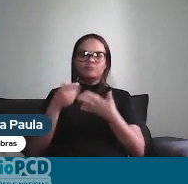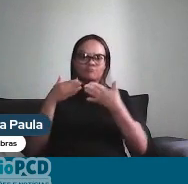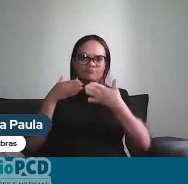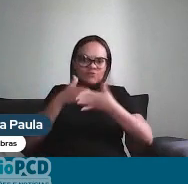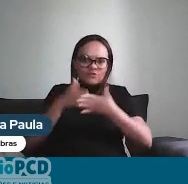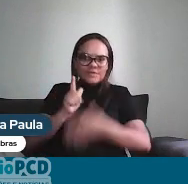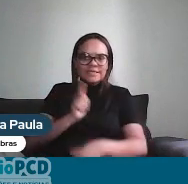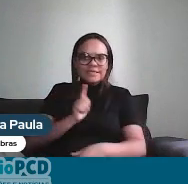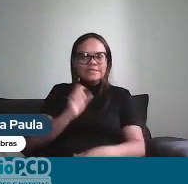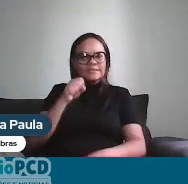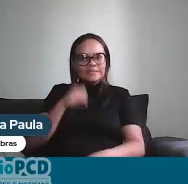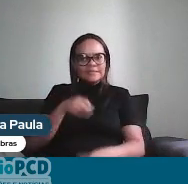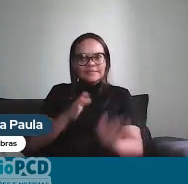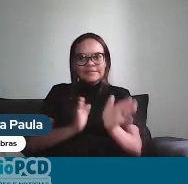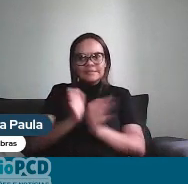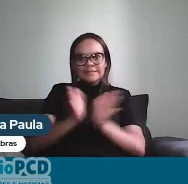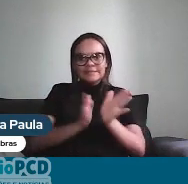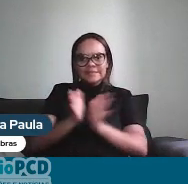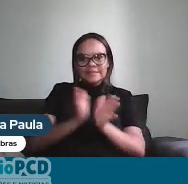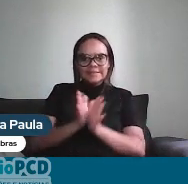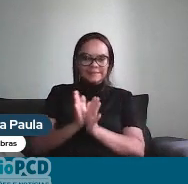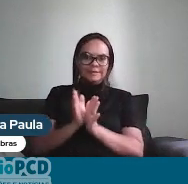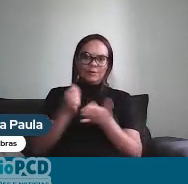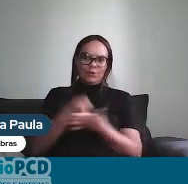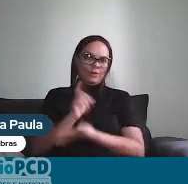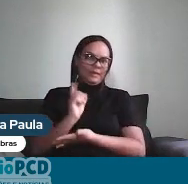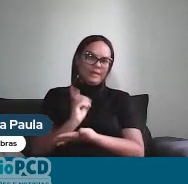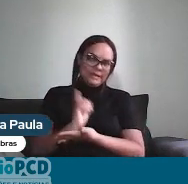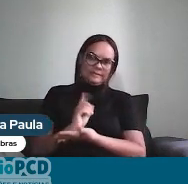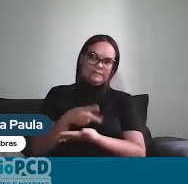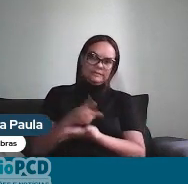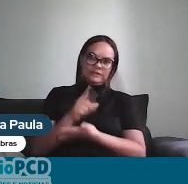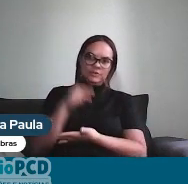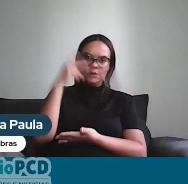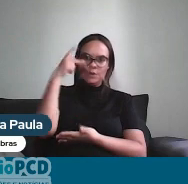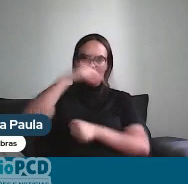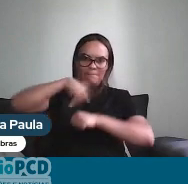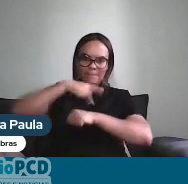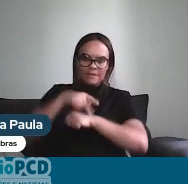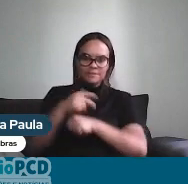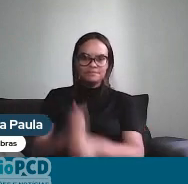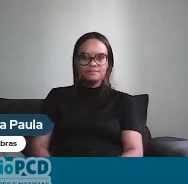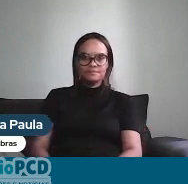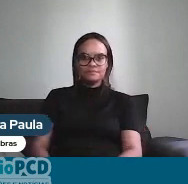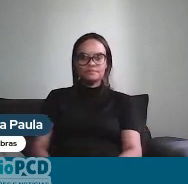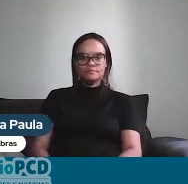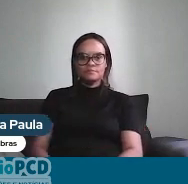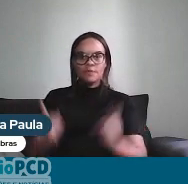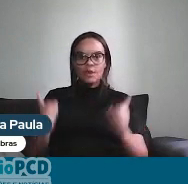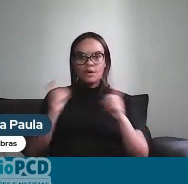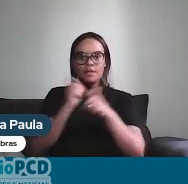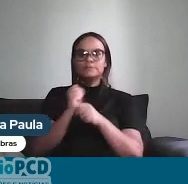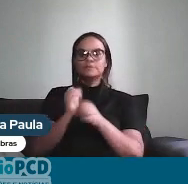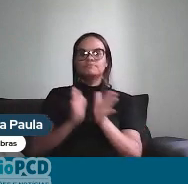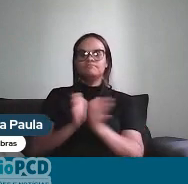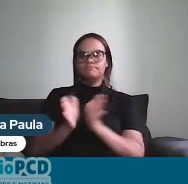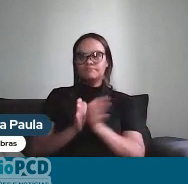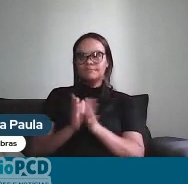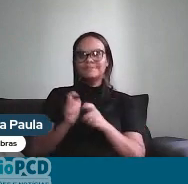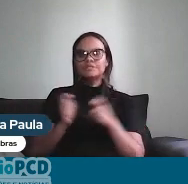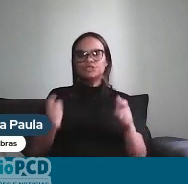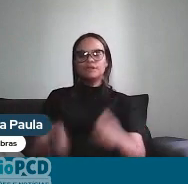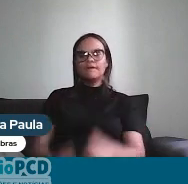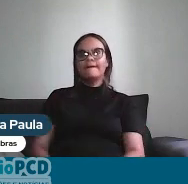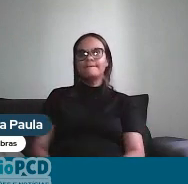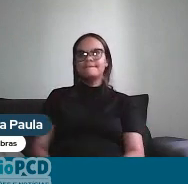Tenho, porque a acessibilidade não está sendo cumprida no nosso país, né? Então, a dificuldade de acessibilidade é grande.